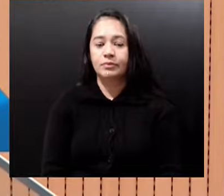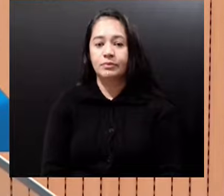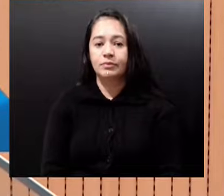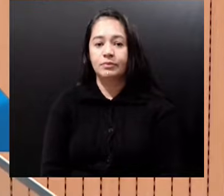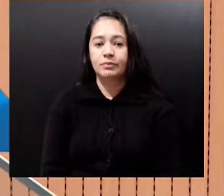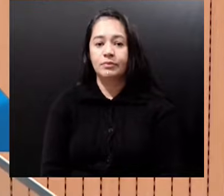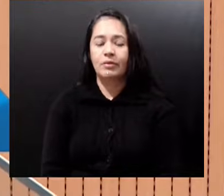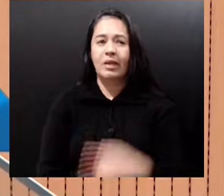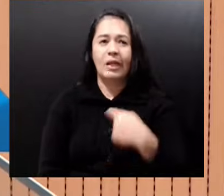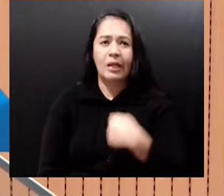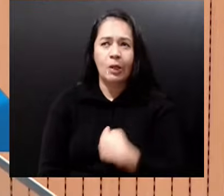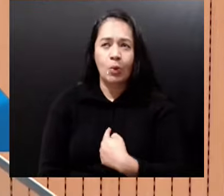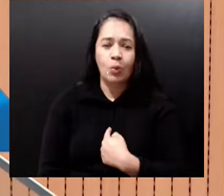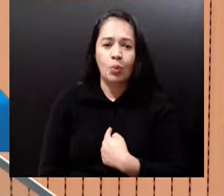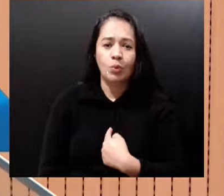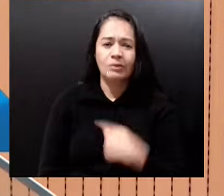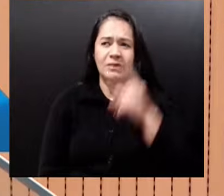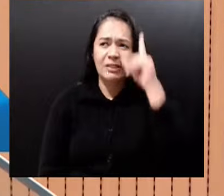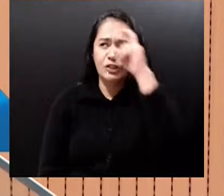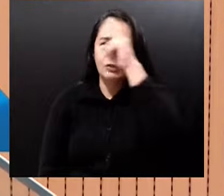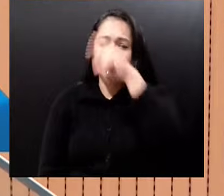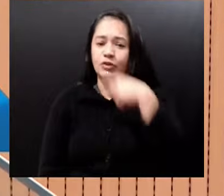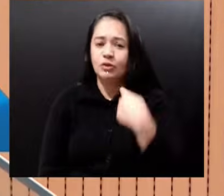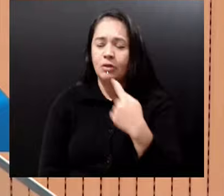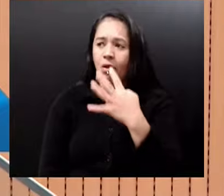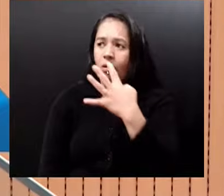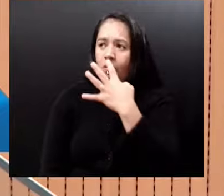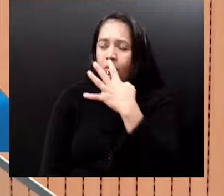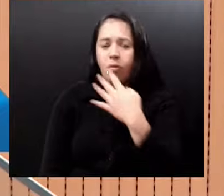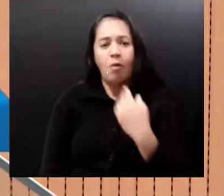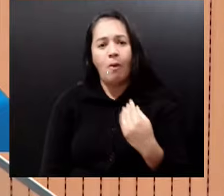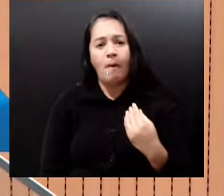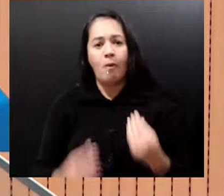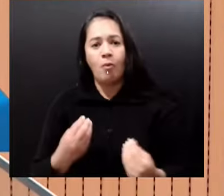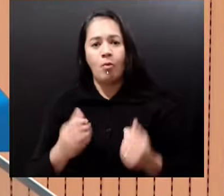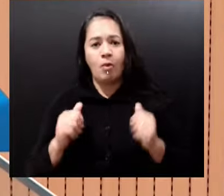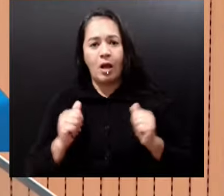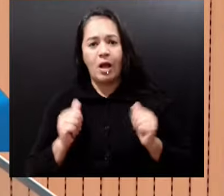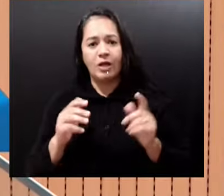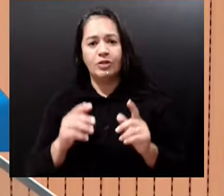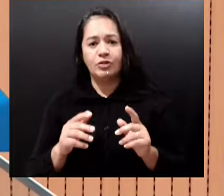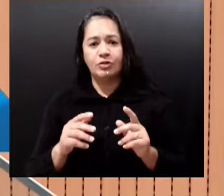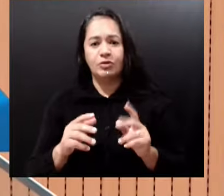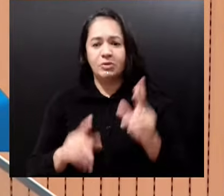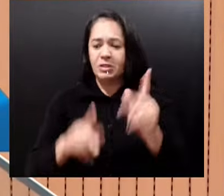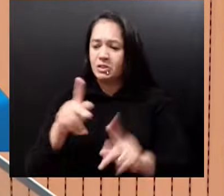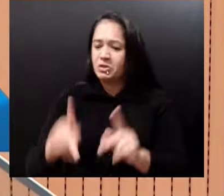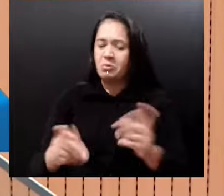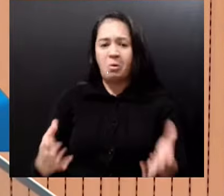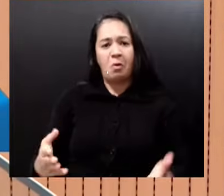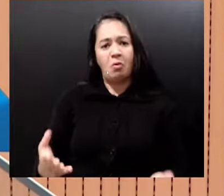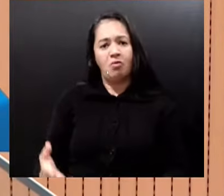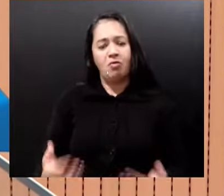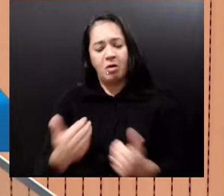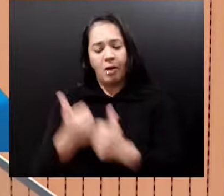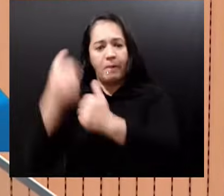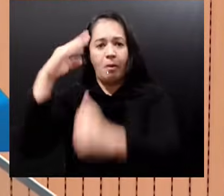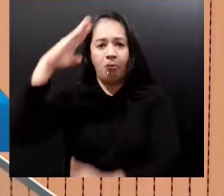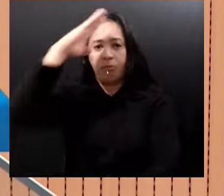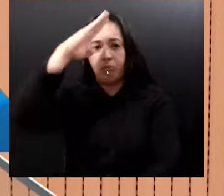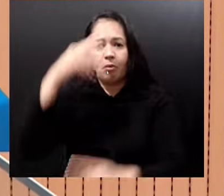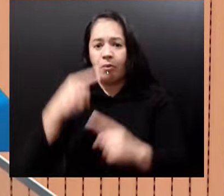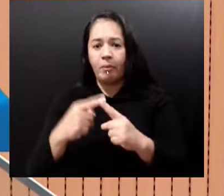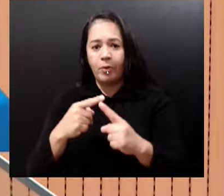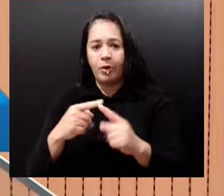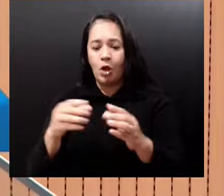é difícil a gente ficar impressionado com as atitudes desses pseudos patriotas. Até porque foi a turma que já veio